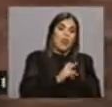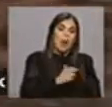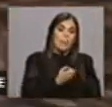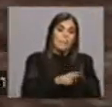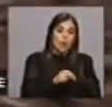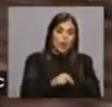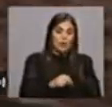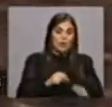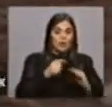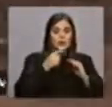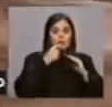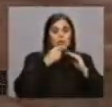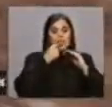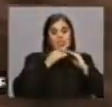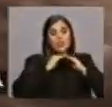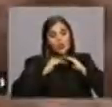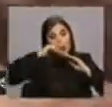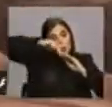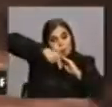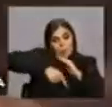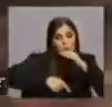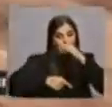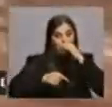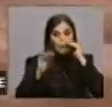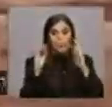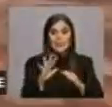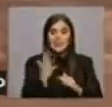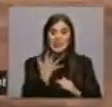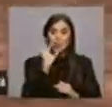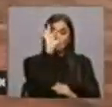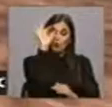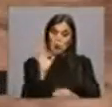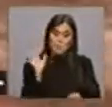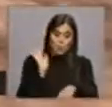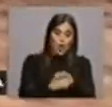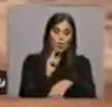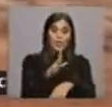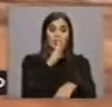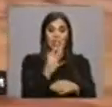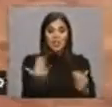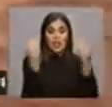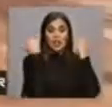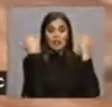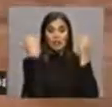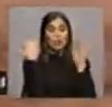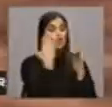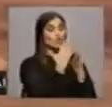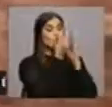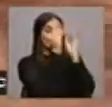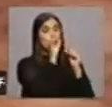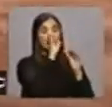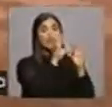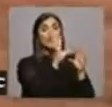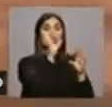baixo da sua superfície. E isso corresponde a menos de 5%. E, portanto, o que nos dizem os autores deste estudo é que, se somarmos,